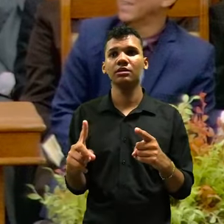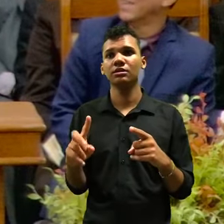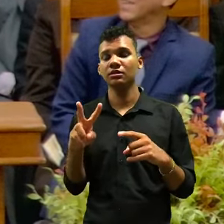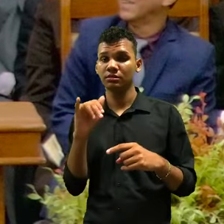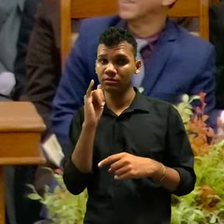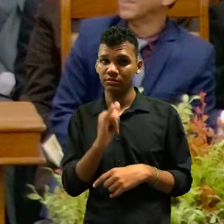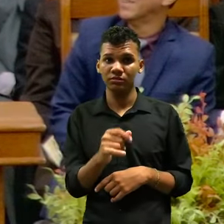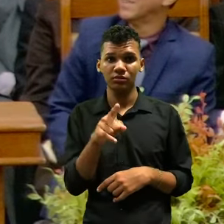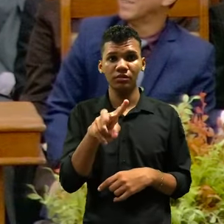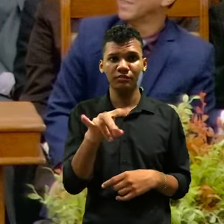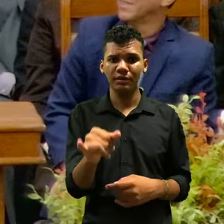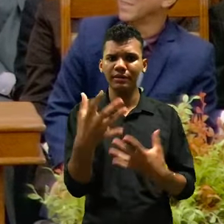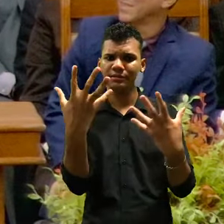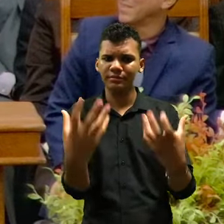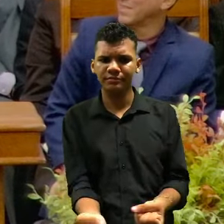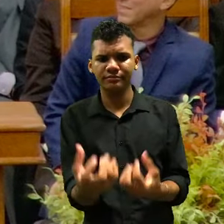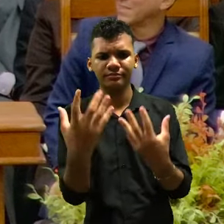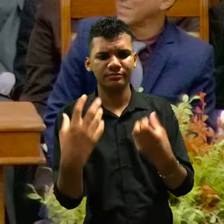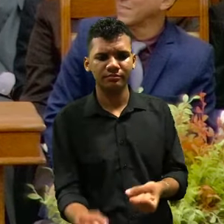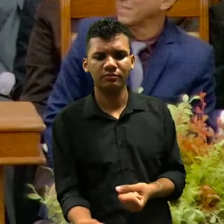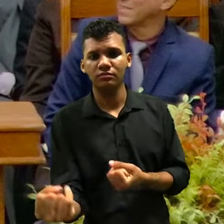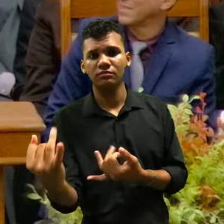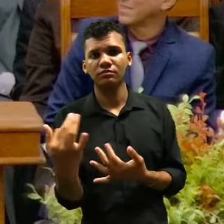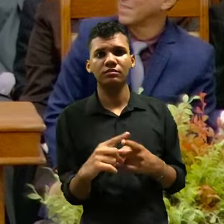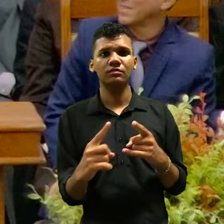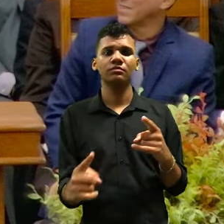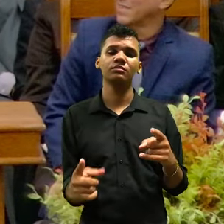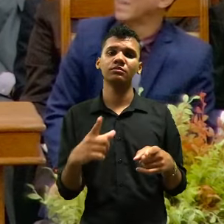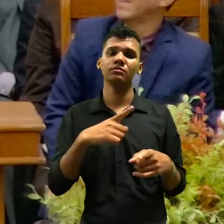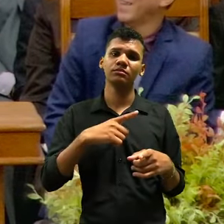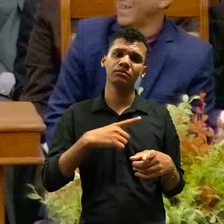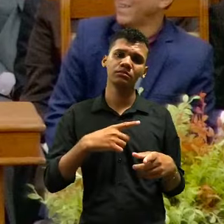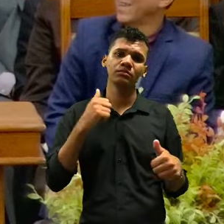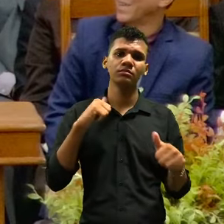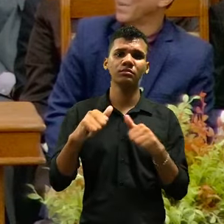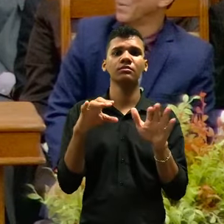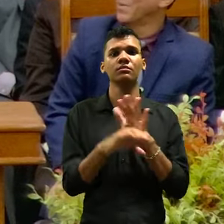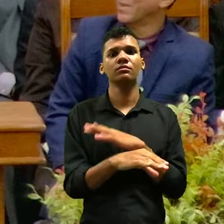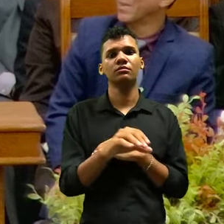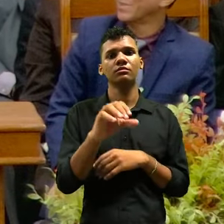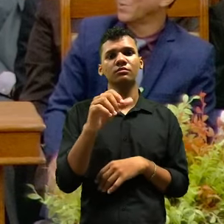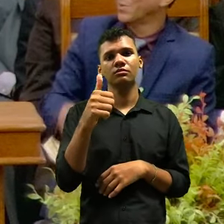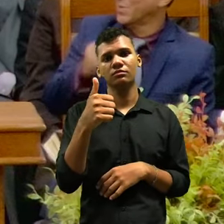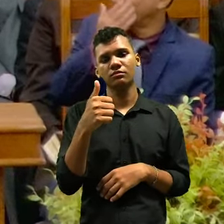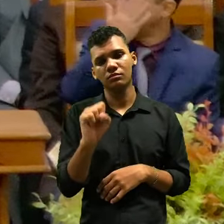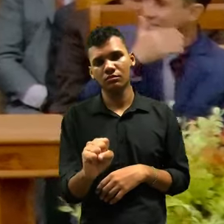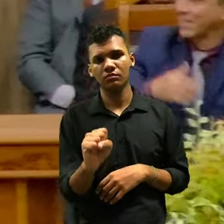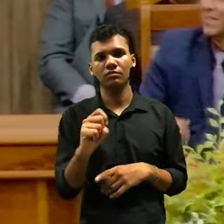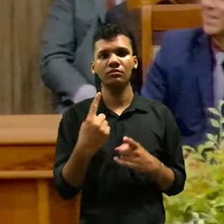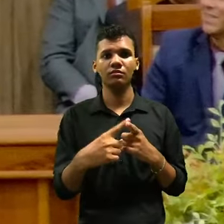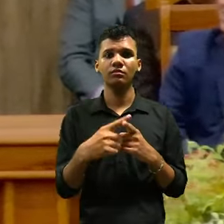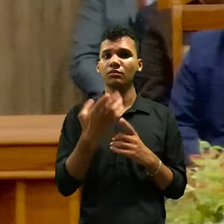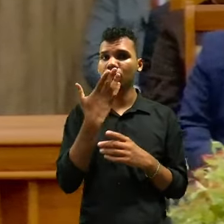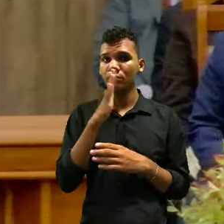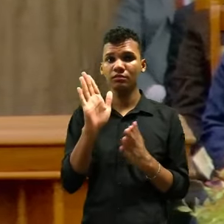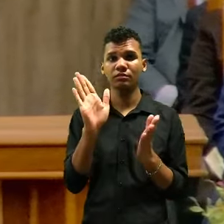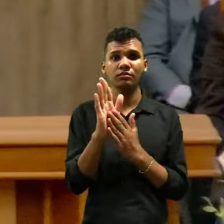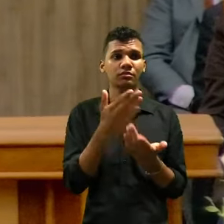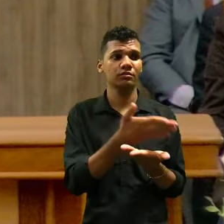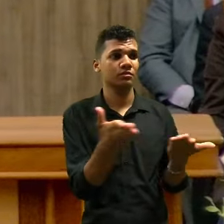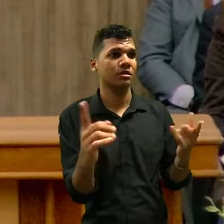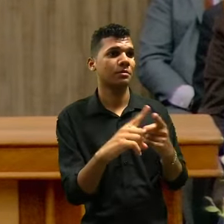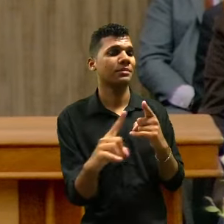receba receba receba receba tá lá em Atos 2 38 39 A Promessa é para é para vóz mas é quem